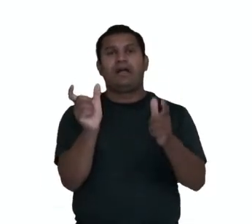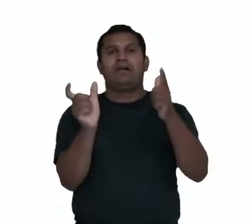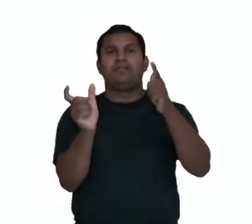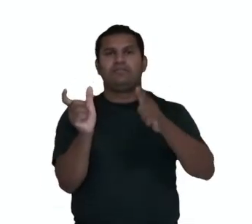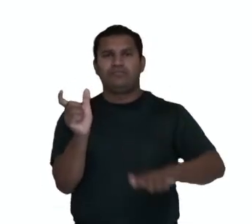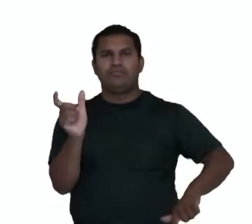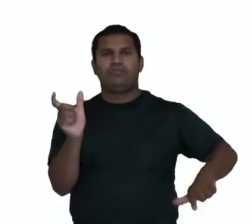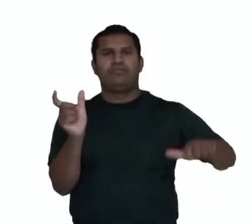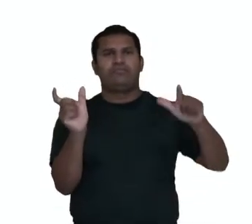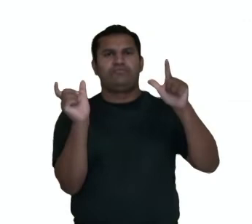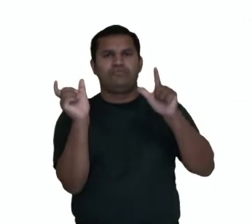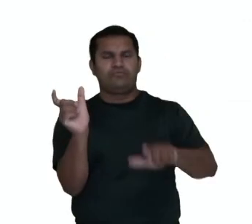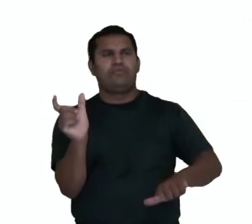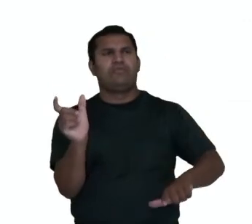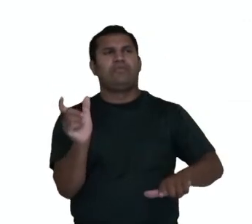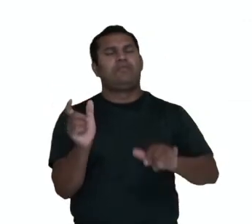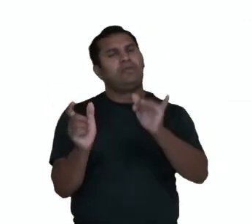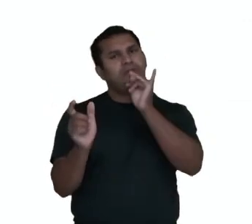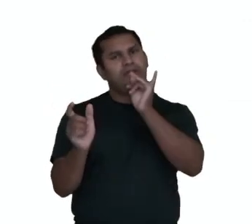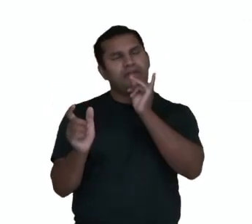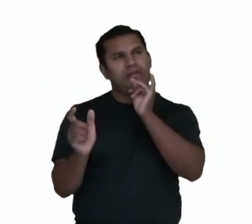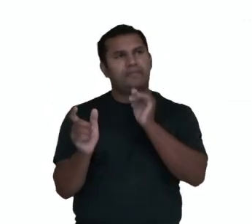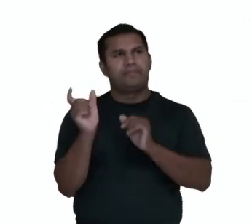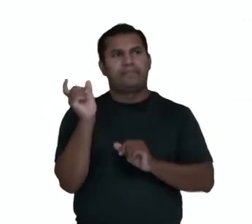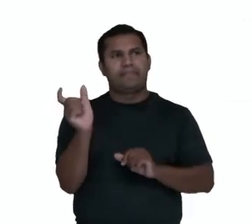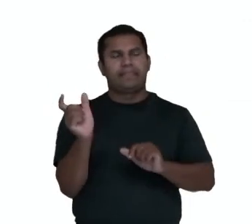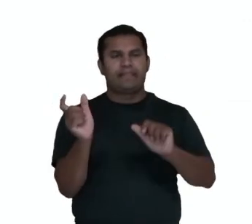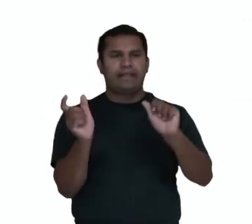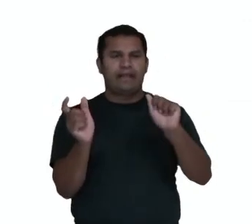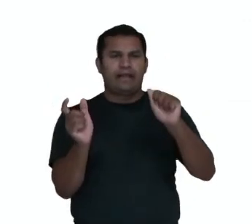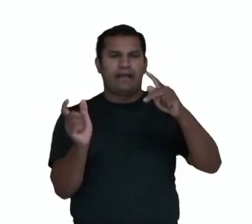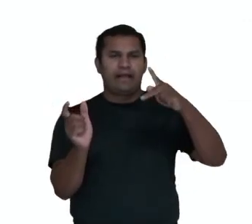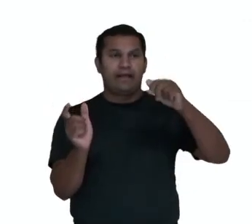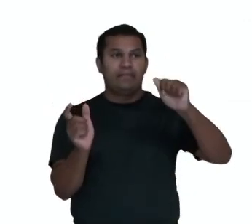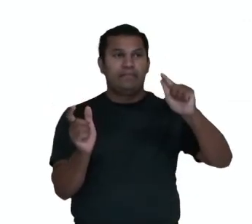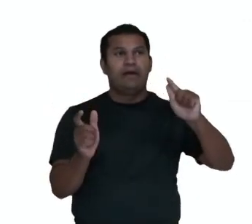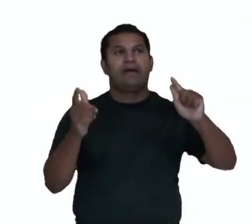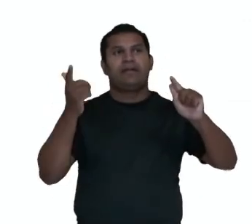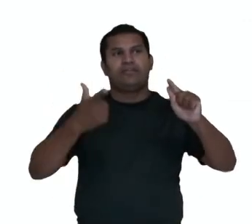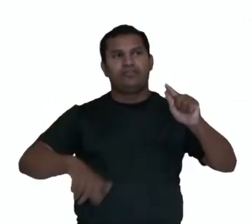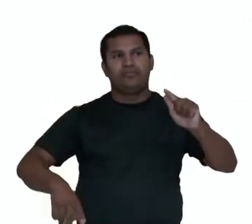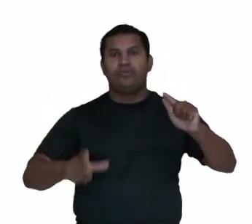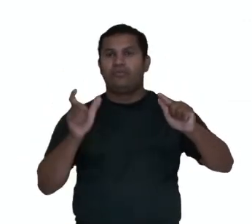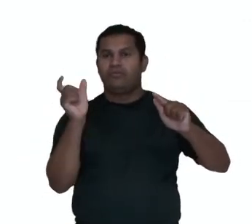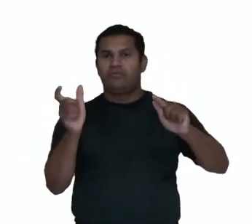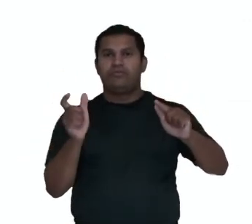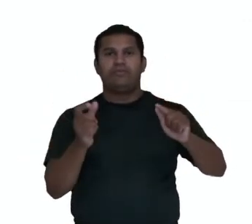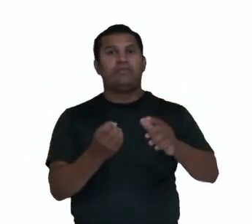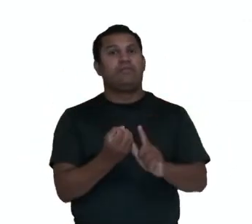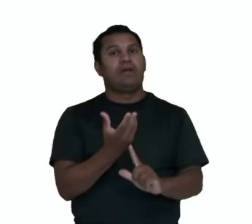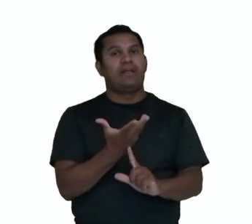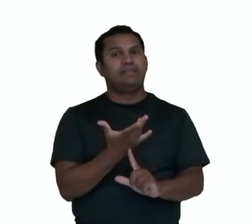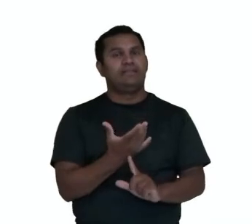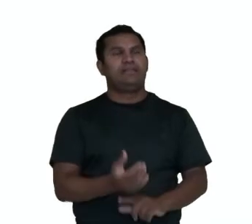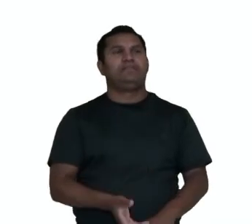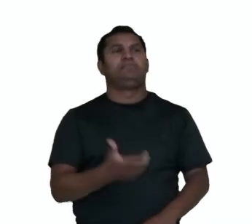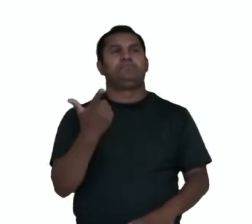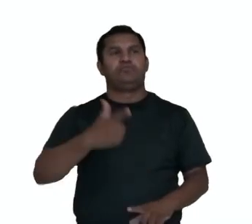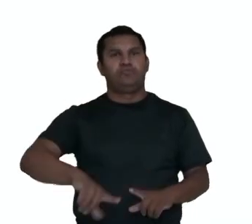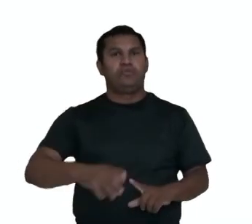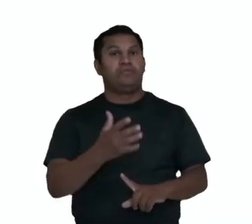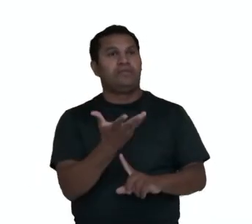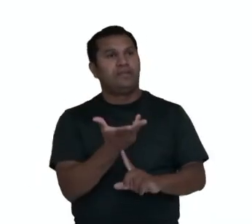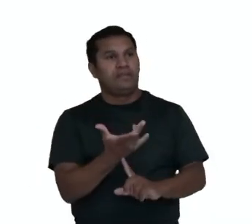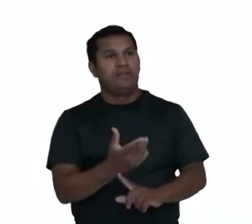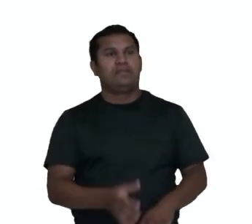em apaga, meu, apaga, apaga, apaga, acende, acende, acende, em vários versos. Essa repetição vai